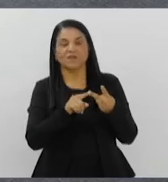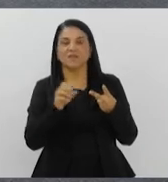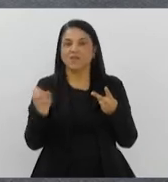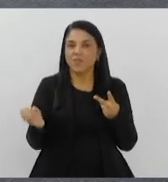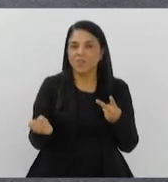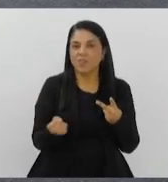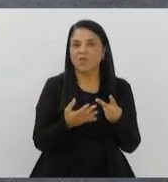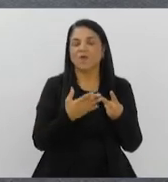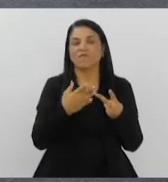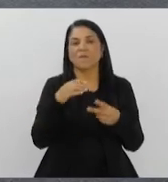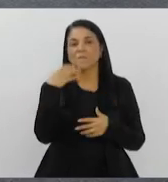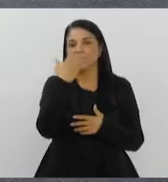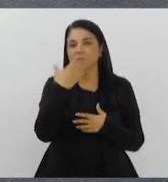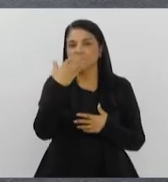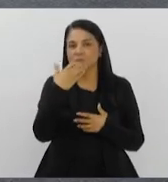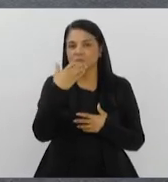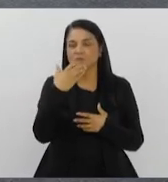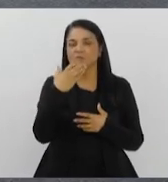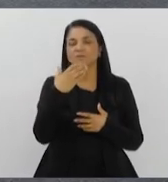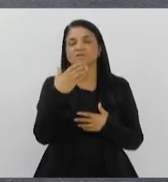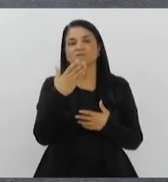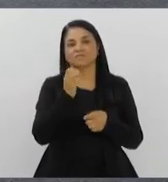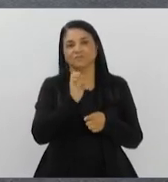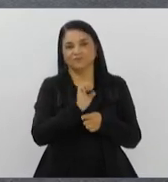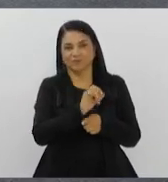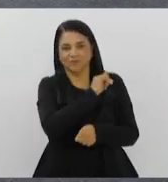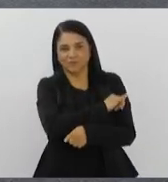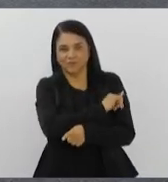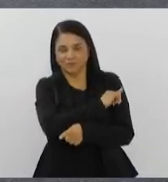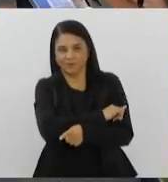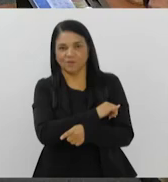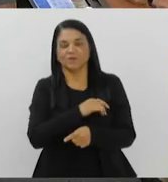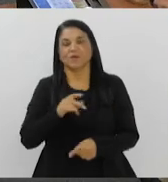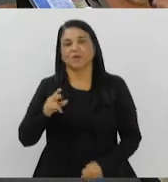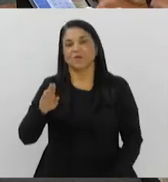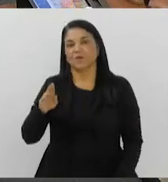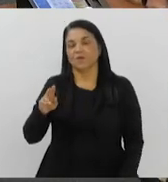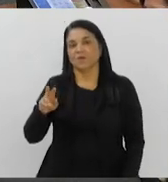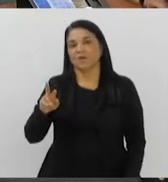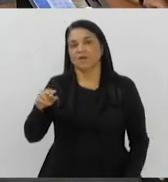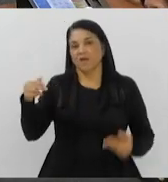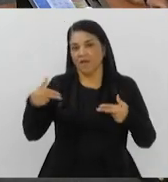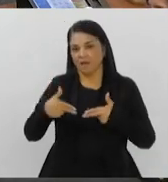cultural carioca, que é o nosso rapper BK. Obrigado a todos.